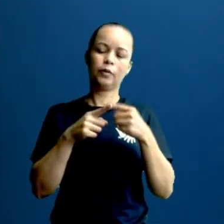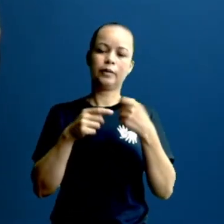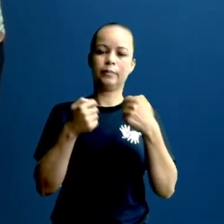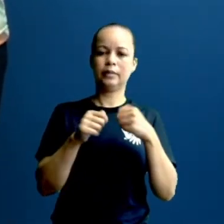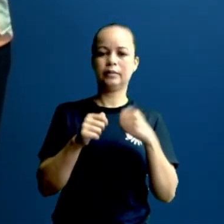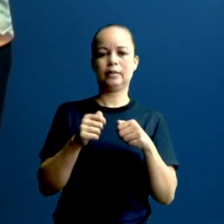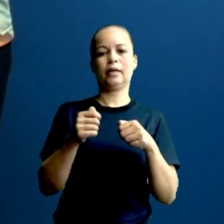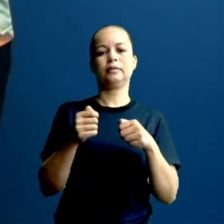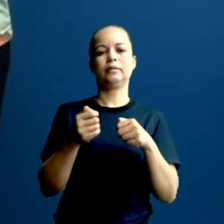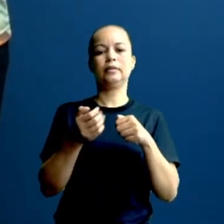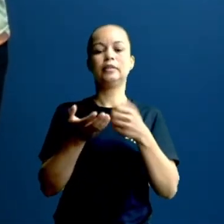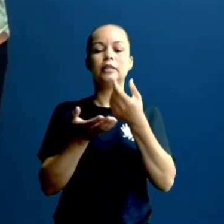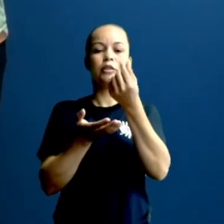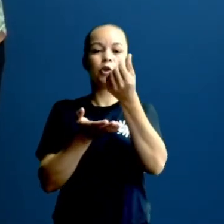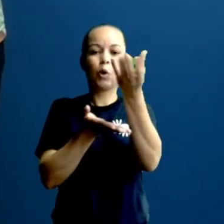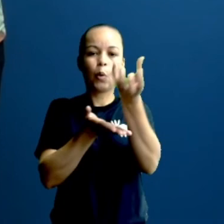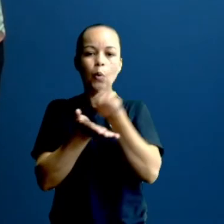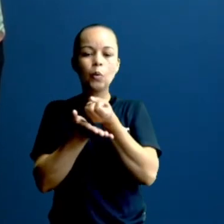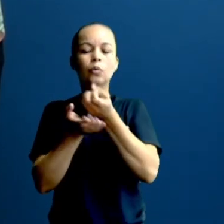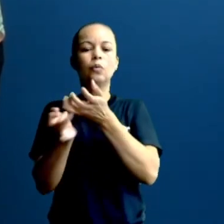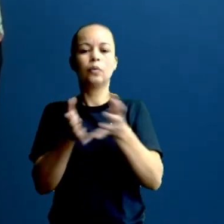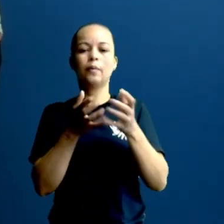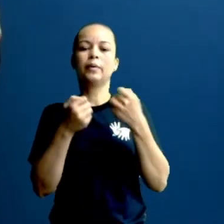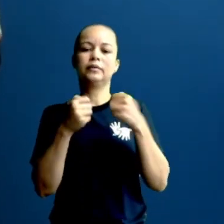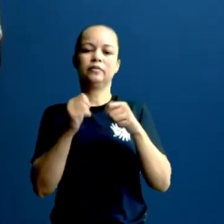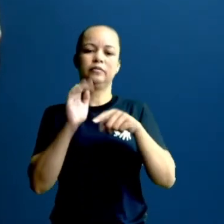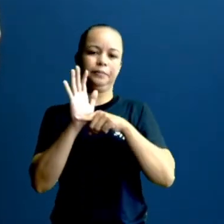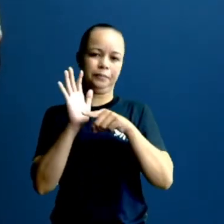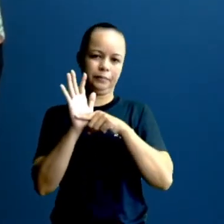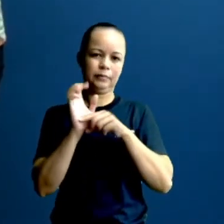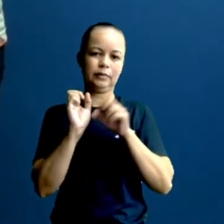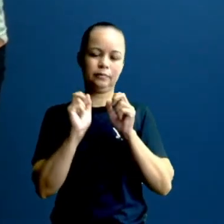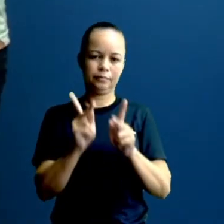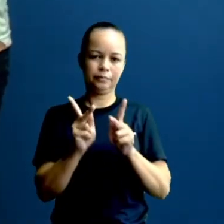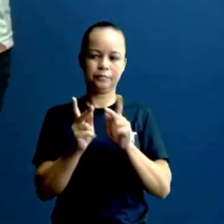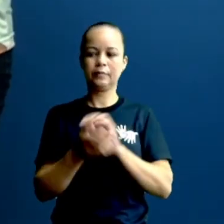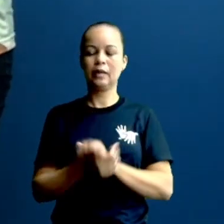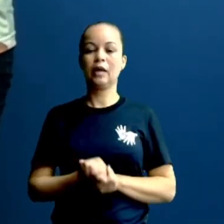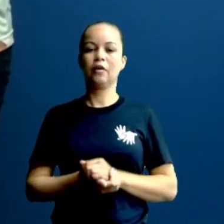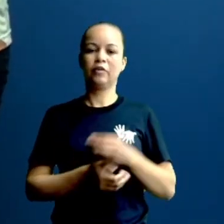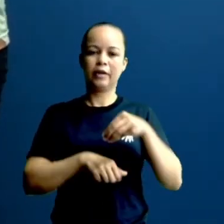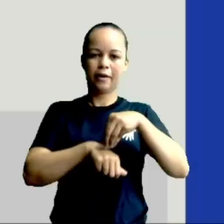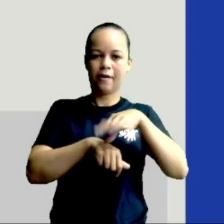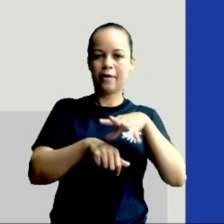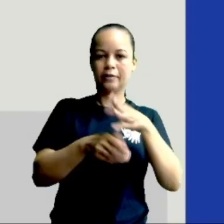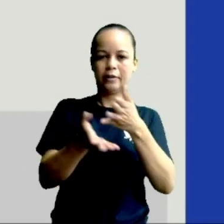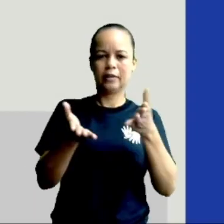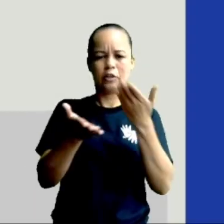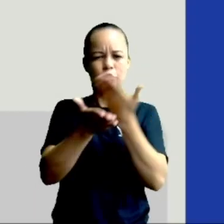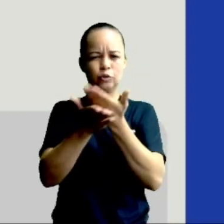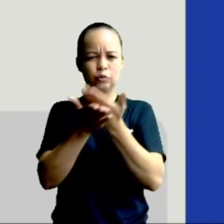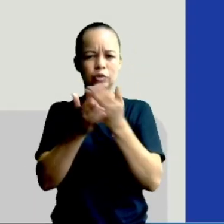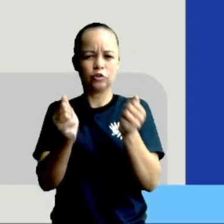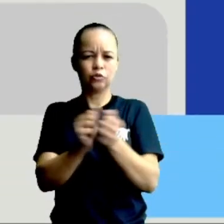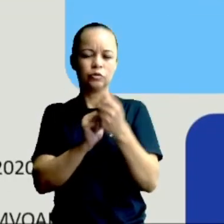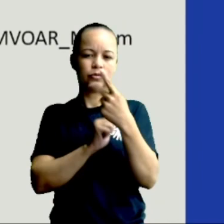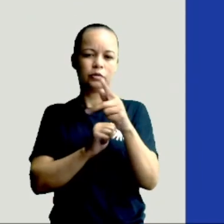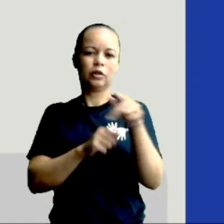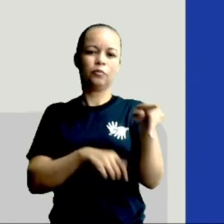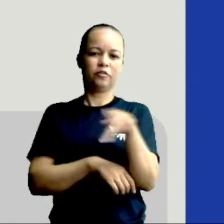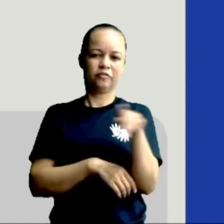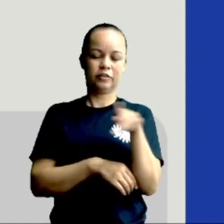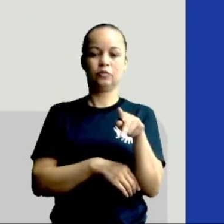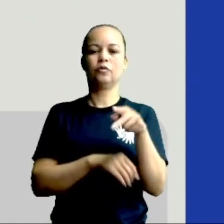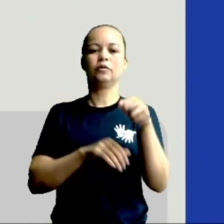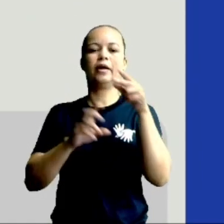eu precisaria fazer uma subtração. Beleza? Então, fica aí a dica, estuda junto com o teu professor, tá aqui